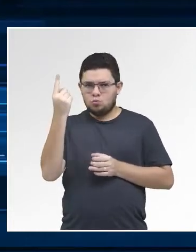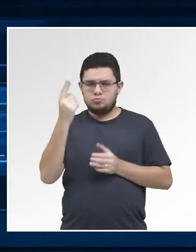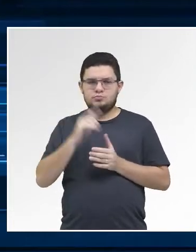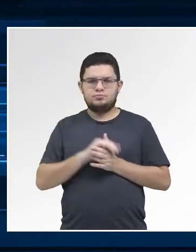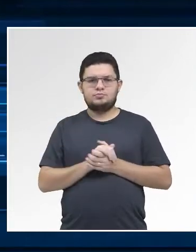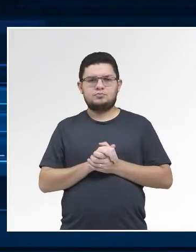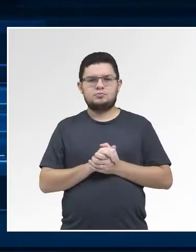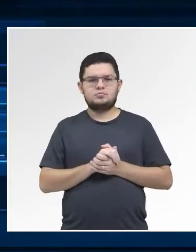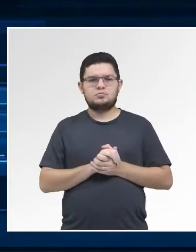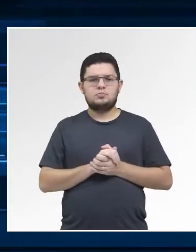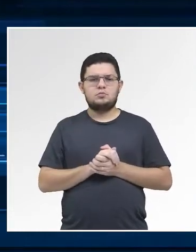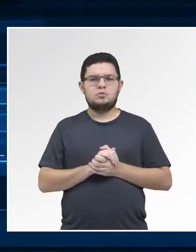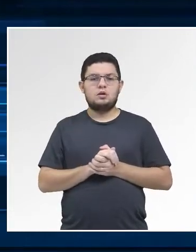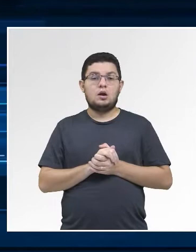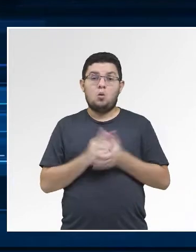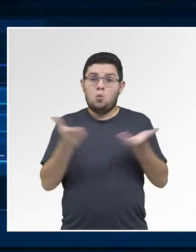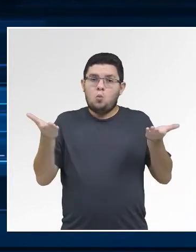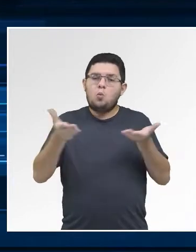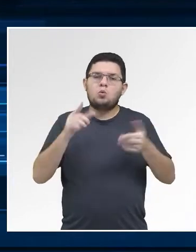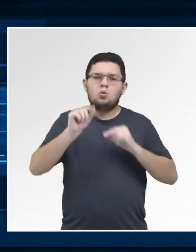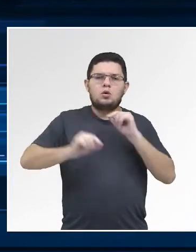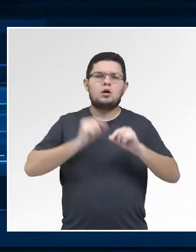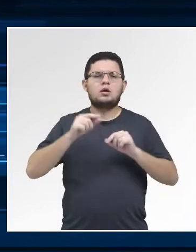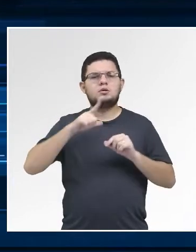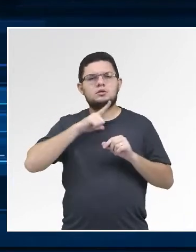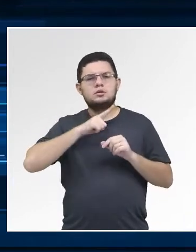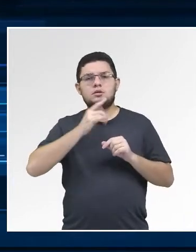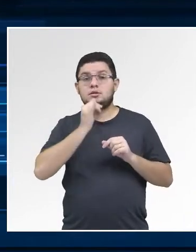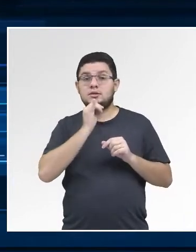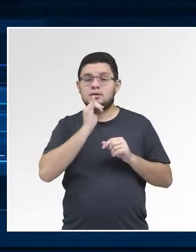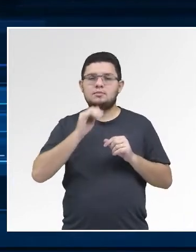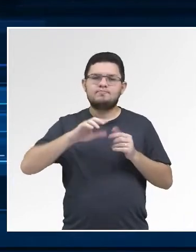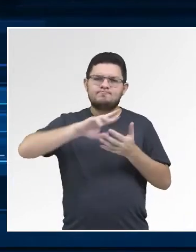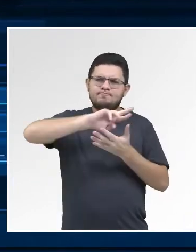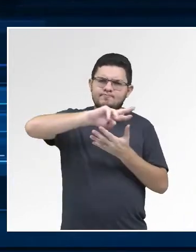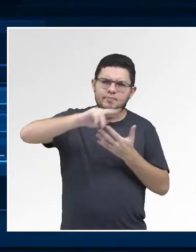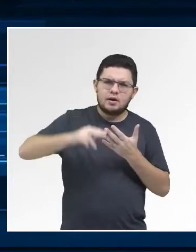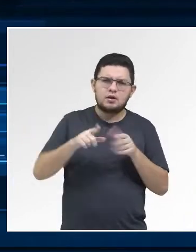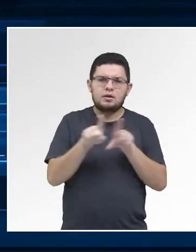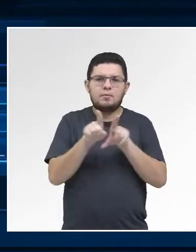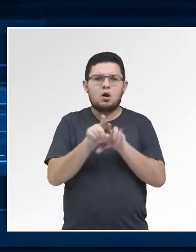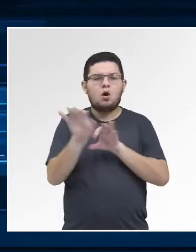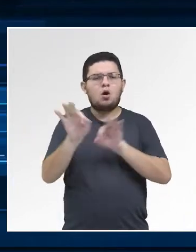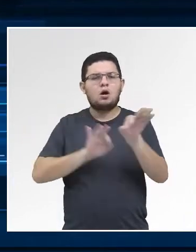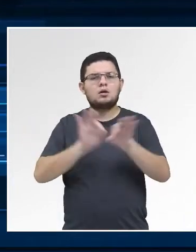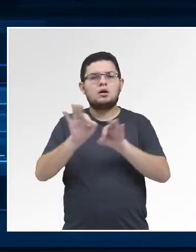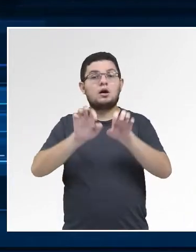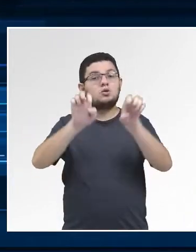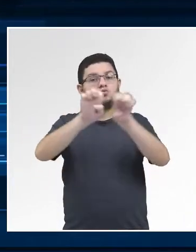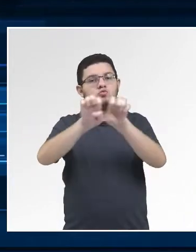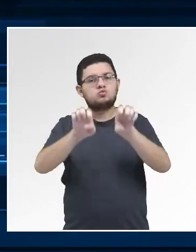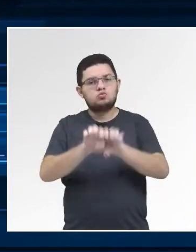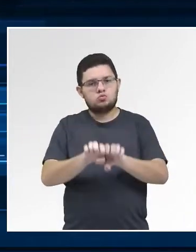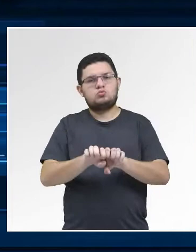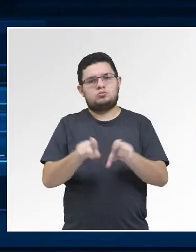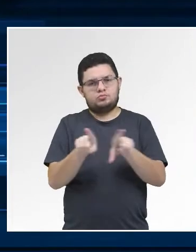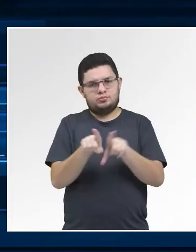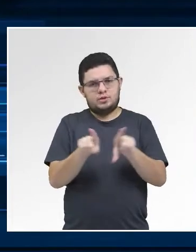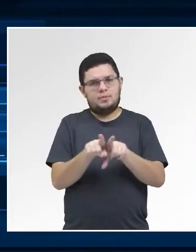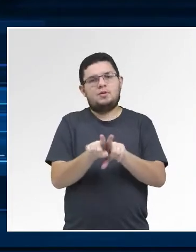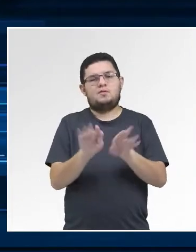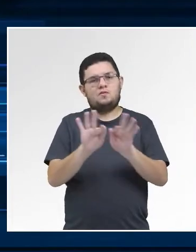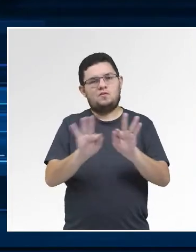o Present Perfect. Hoje nós vamos ver mais, aprender a desenvolver e estruturar as frases afirmativas no Present Perfect,